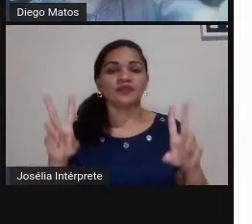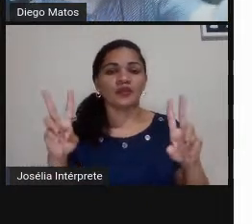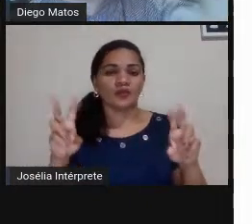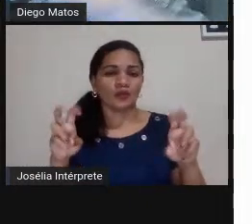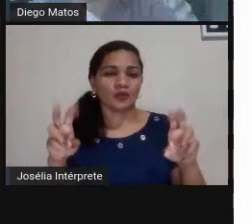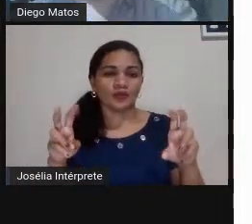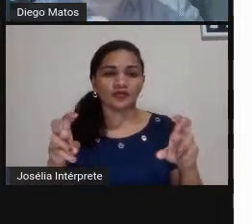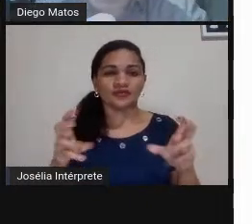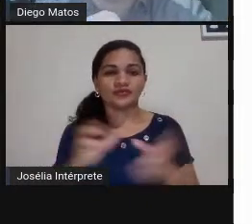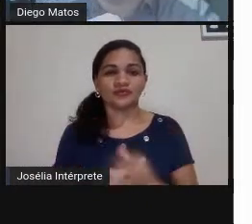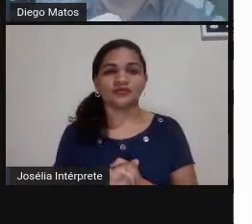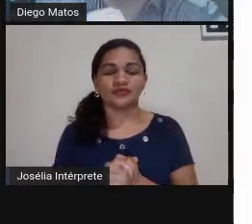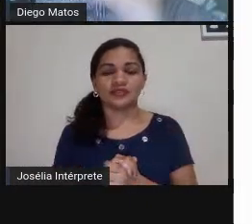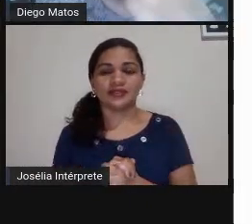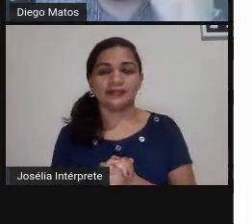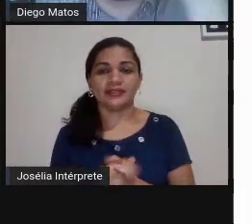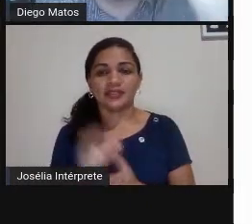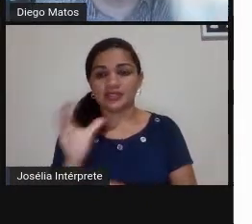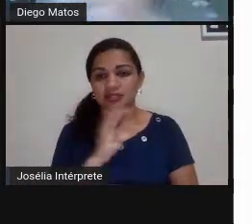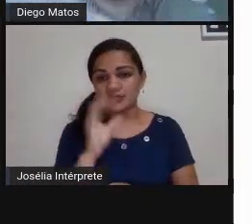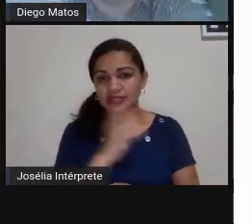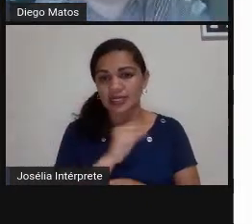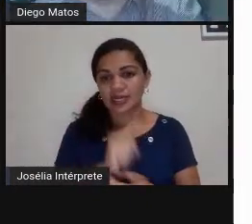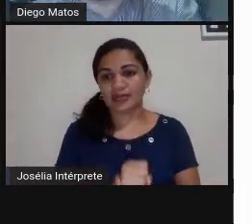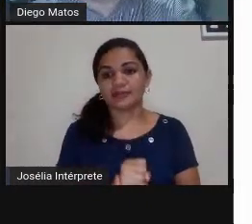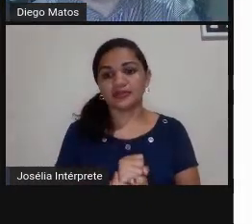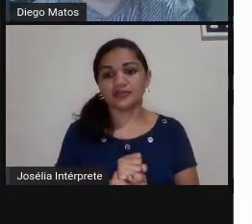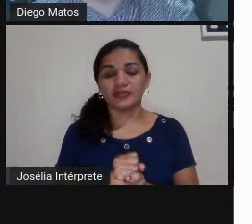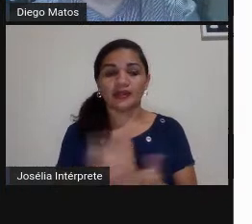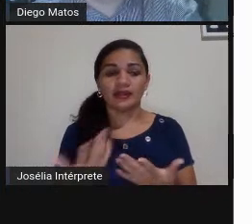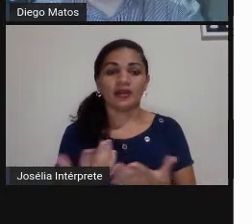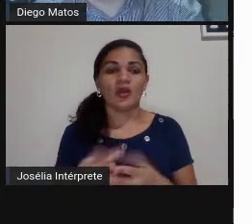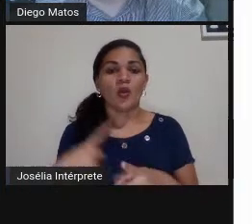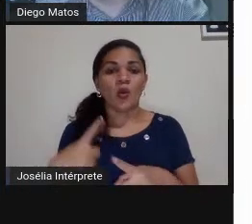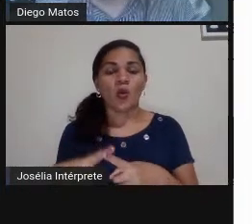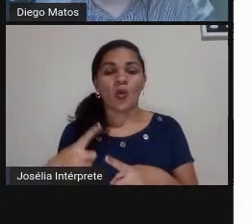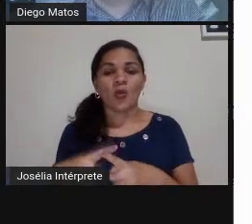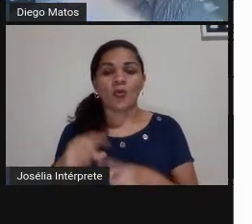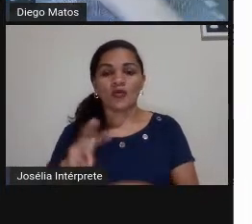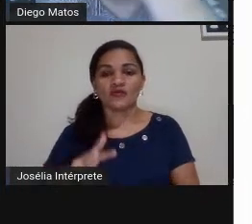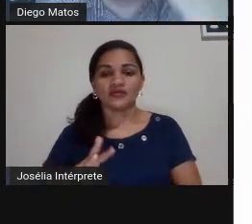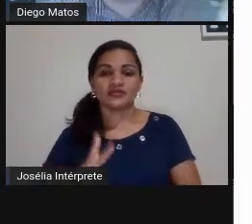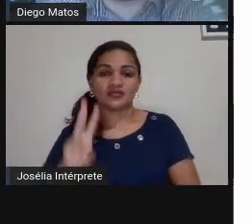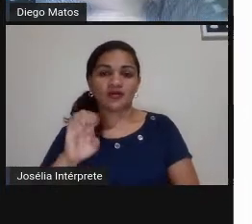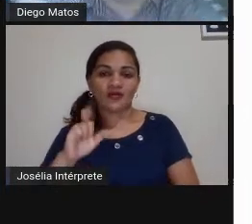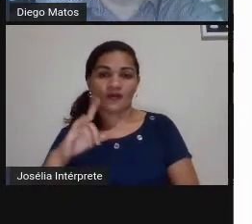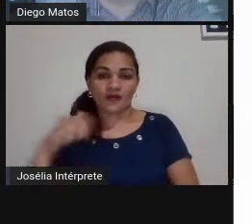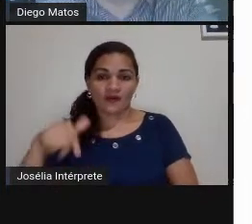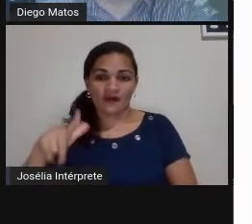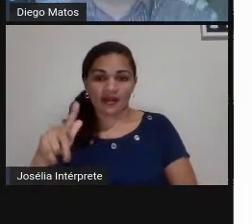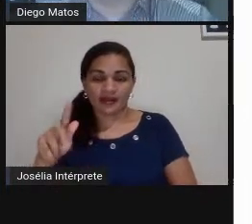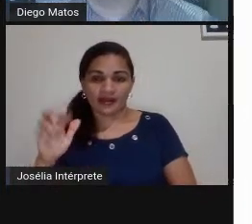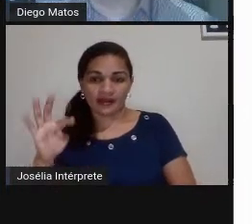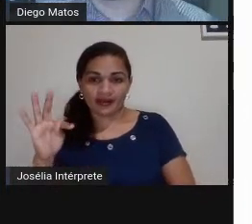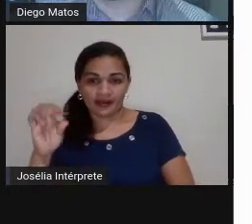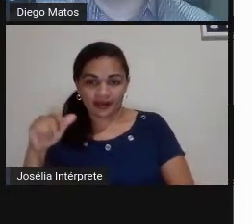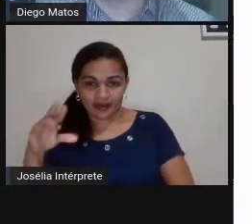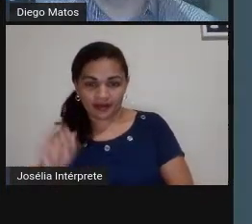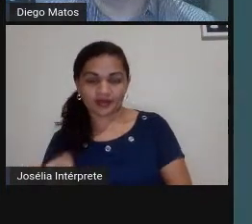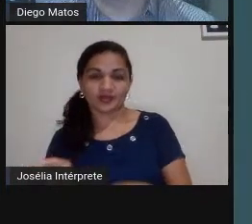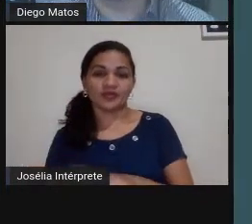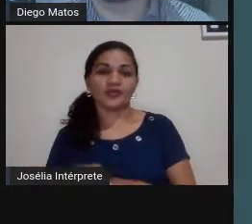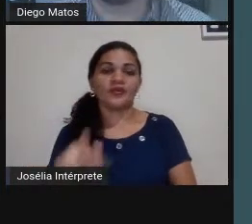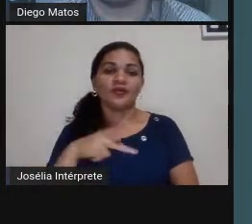que a gente tá chegando no período de férias aí por mais que o professor Wesley pelos O Ricardo é não tivesse liberado os alunos ainda